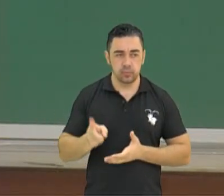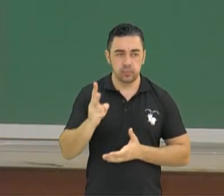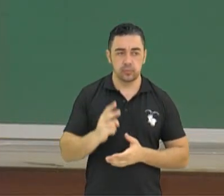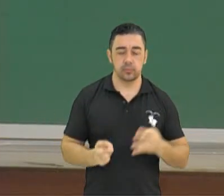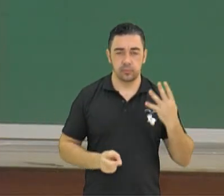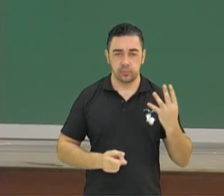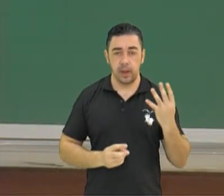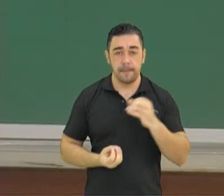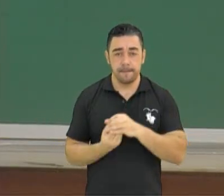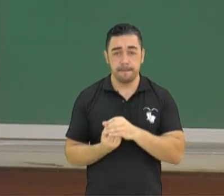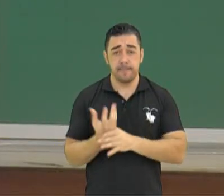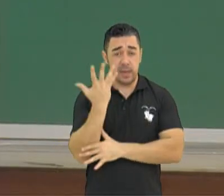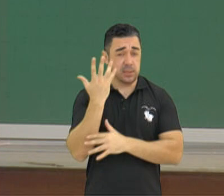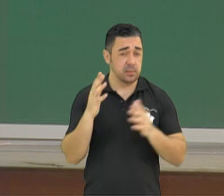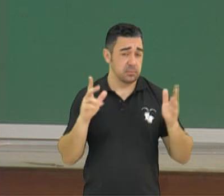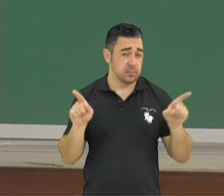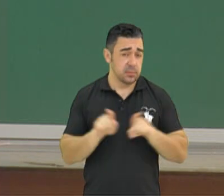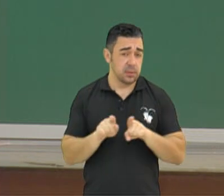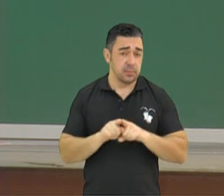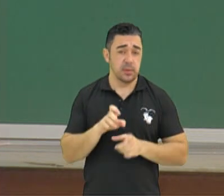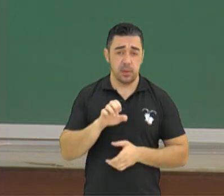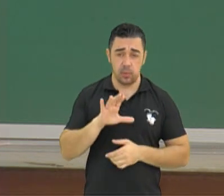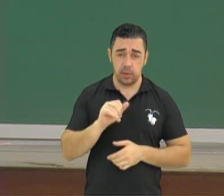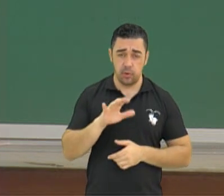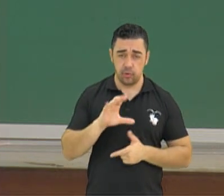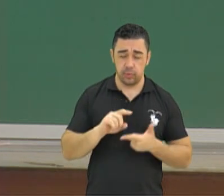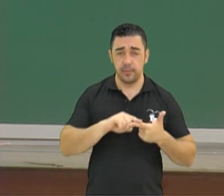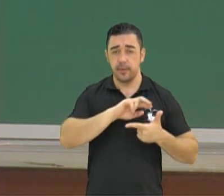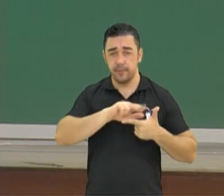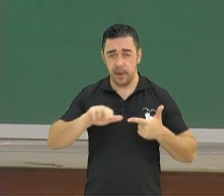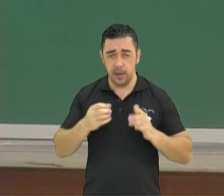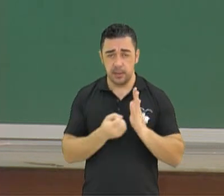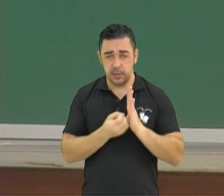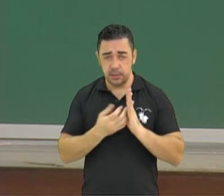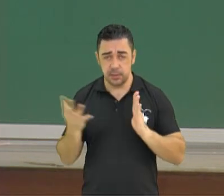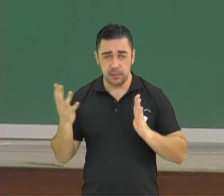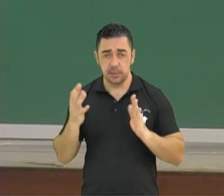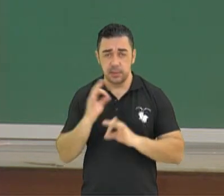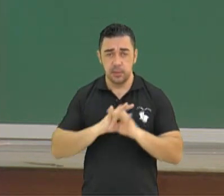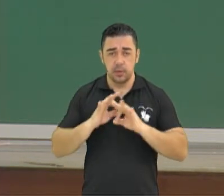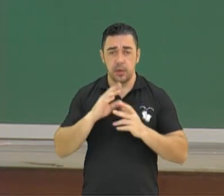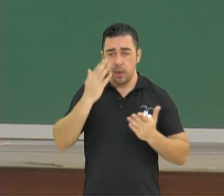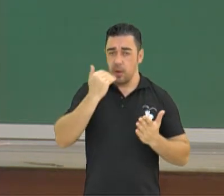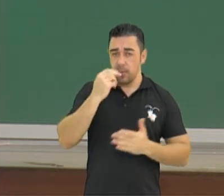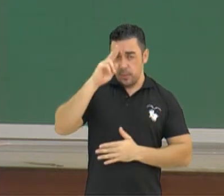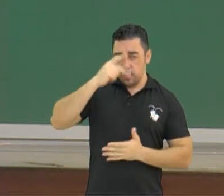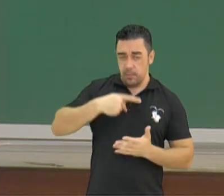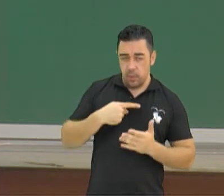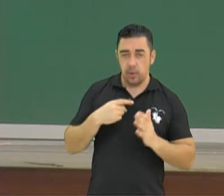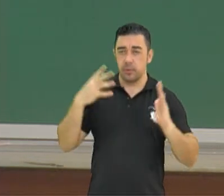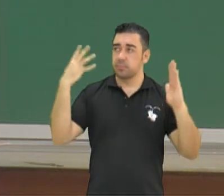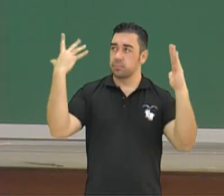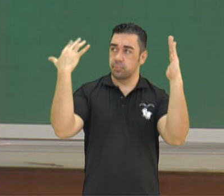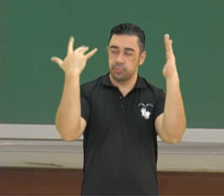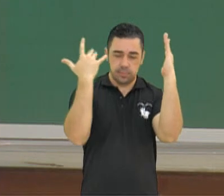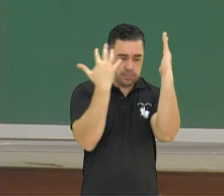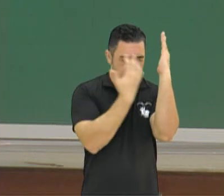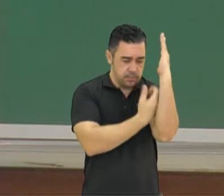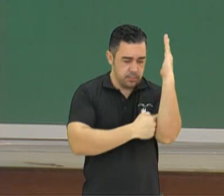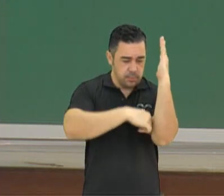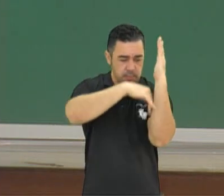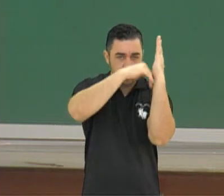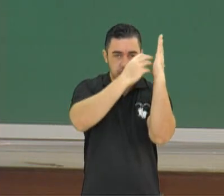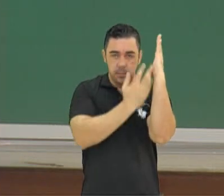as plantas também tranquilinho, ó, eucarióticos, multicelulares, autotróficos, fotossintetizantes. Quem é que